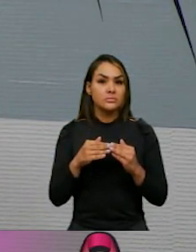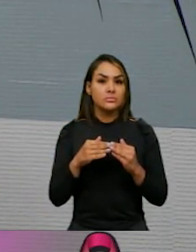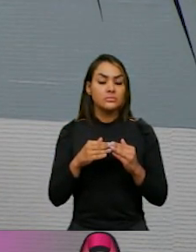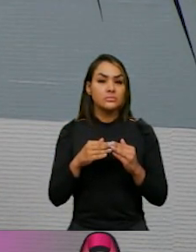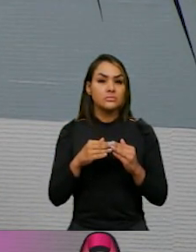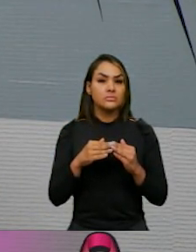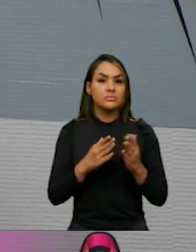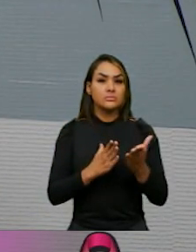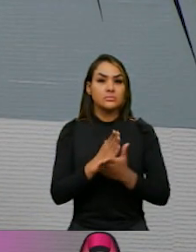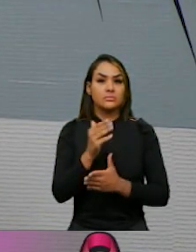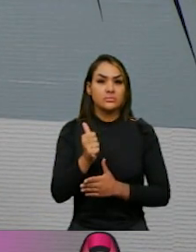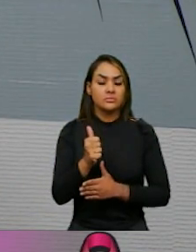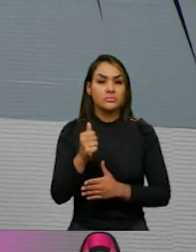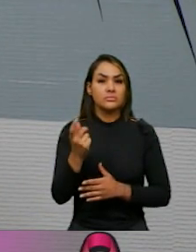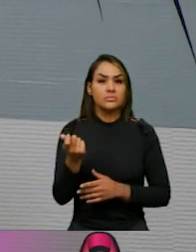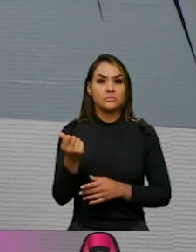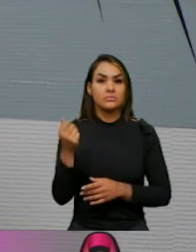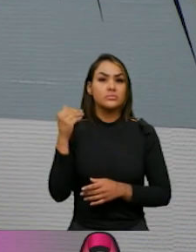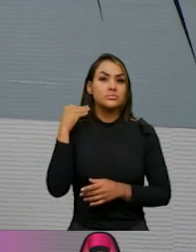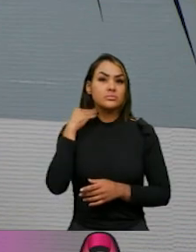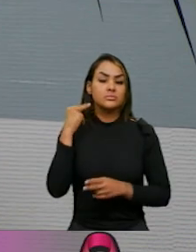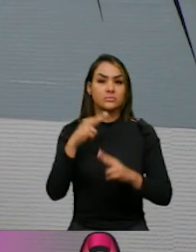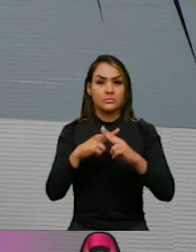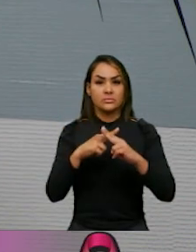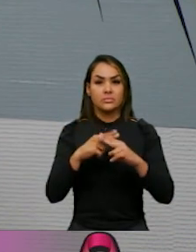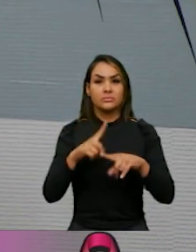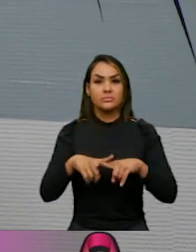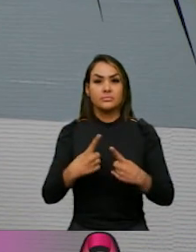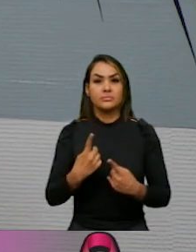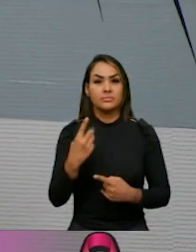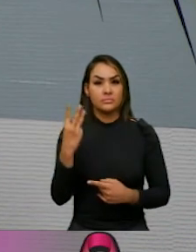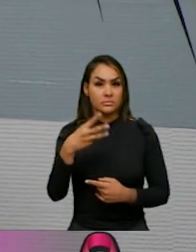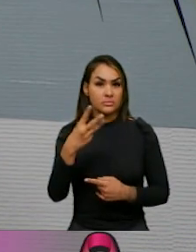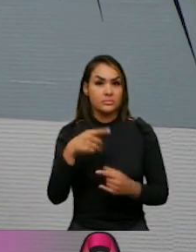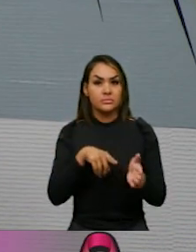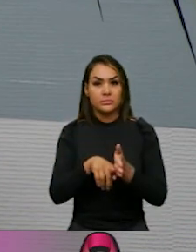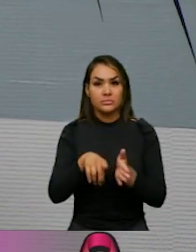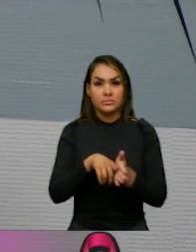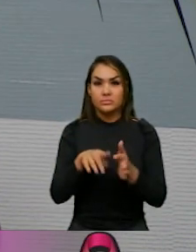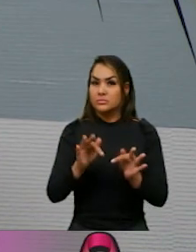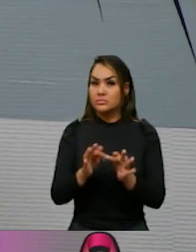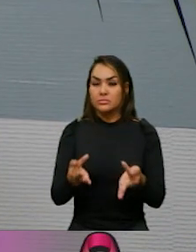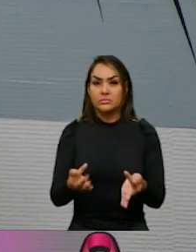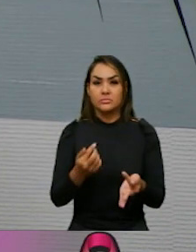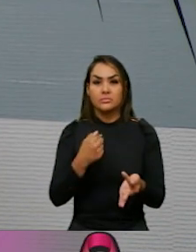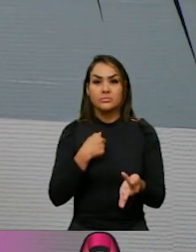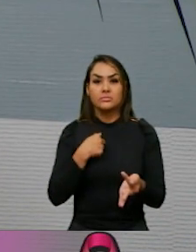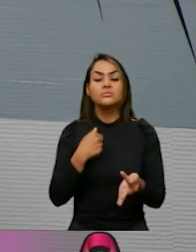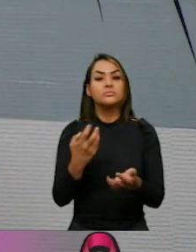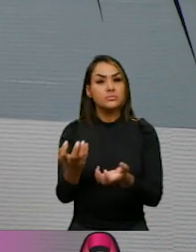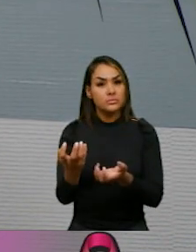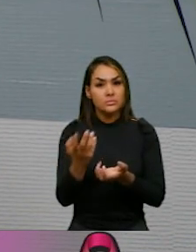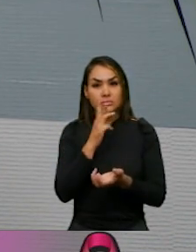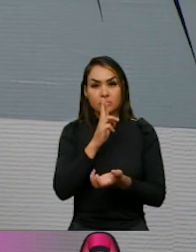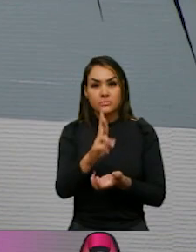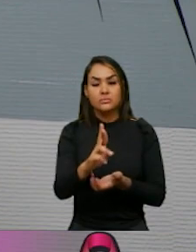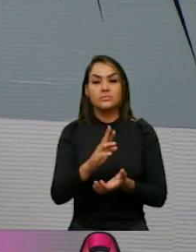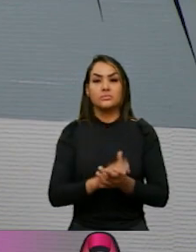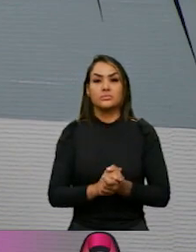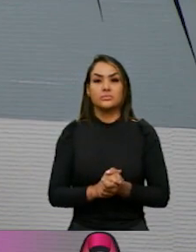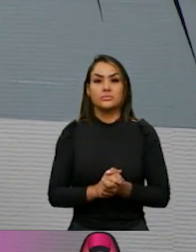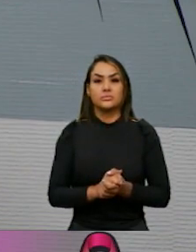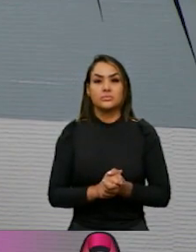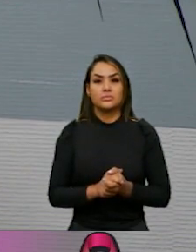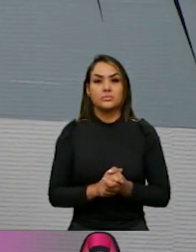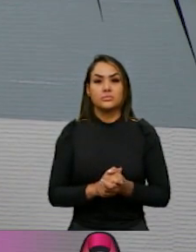são três questões básicas que eu gostaria muito de serem respondidas. Porque vem, é por isso que eu faço a crítica, a velocidade